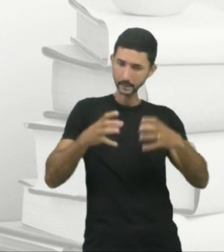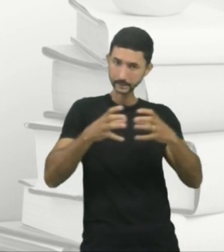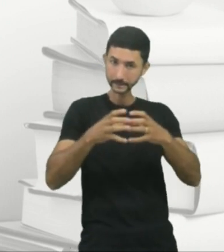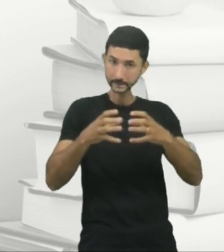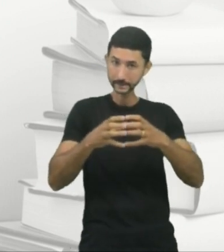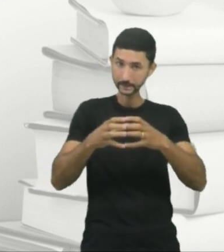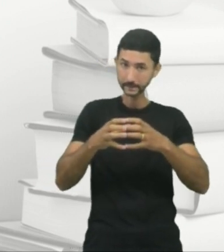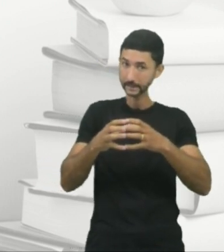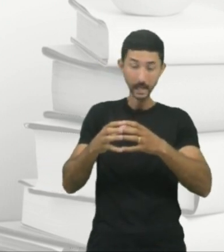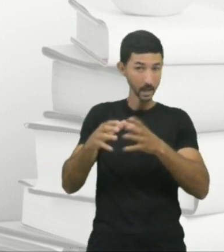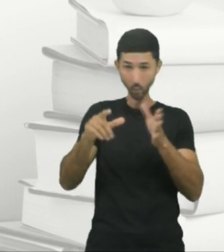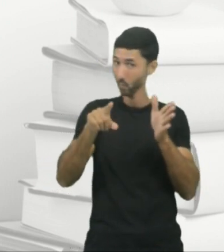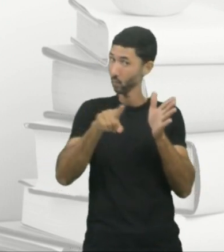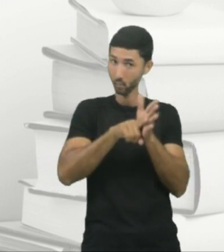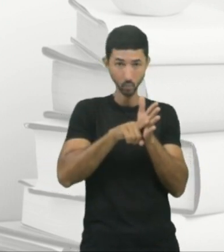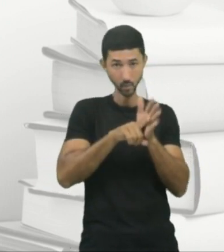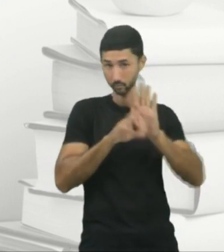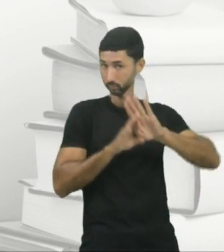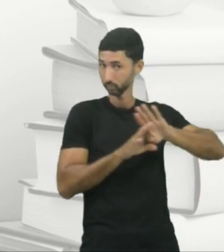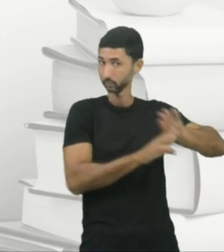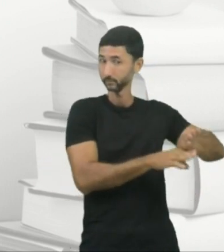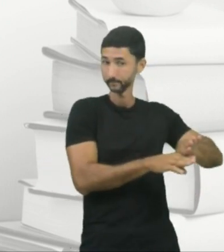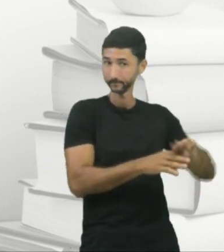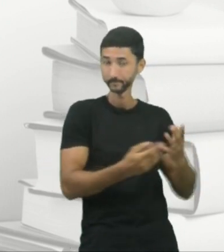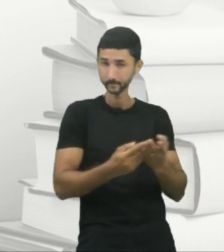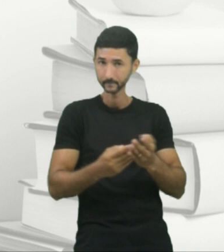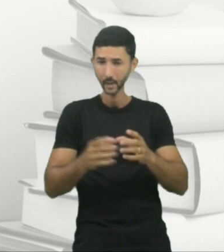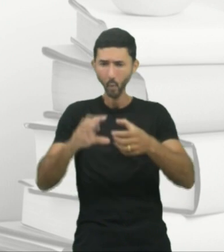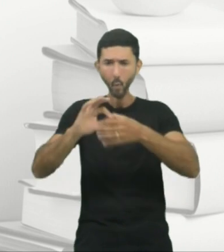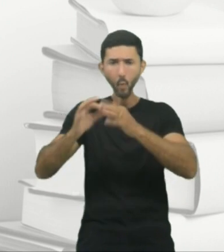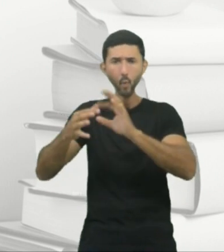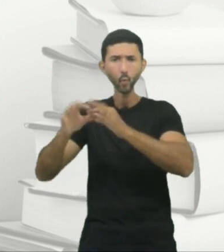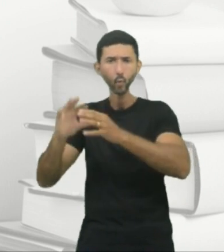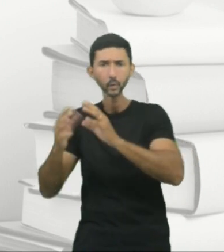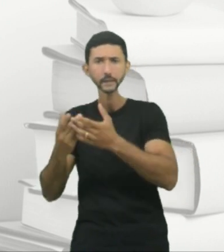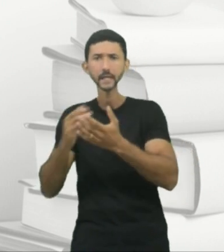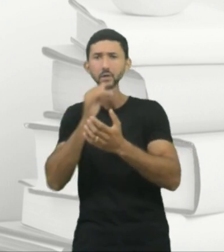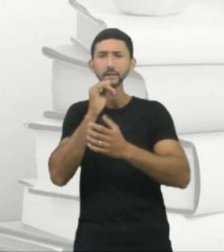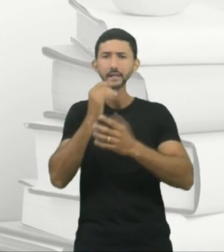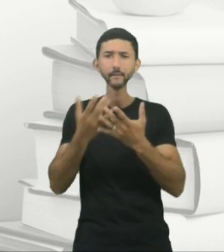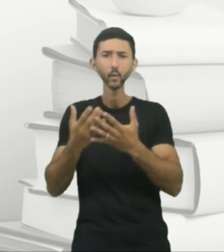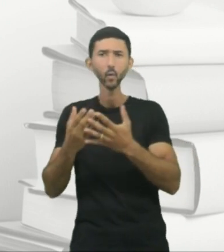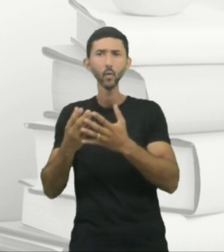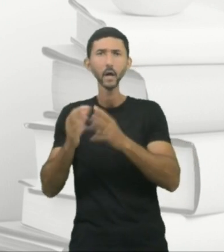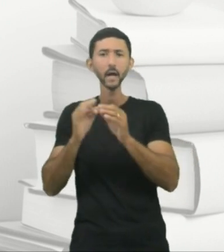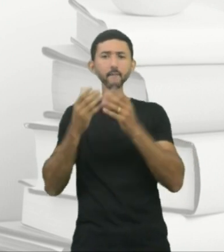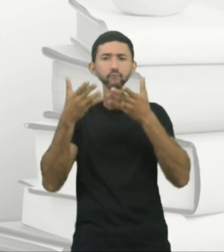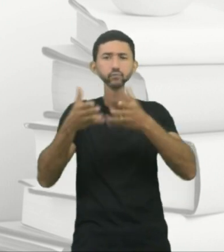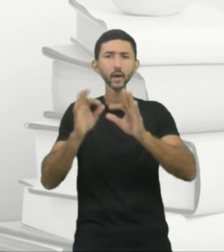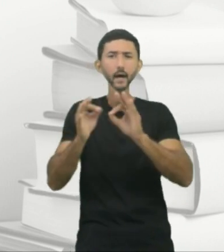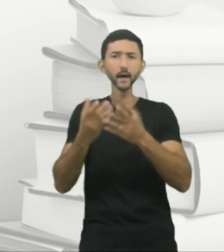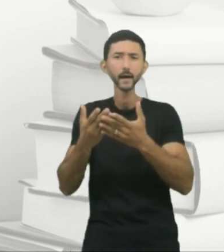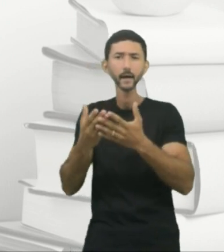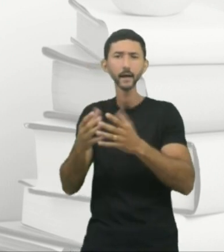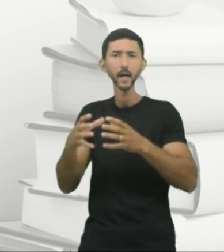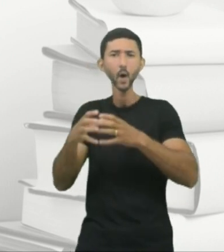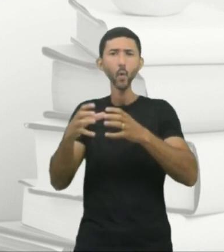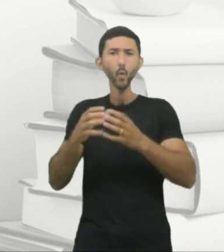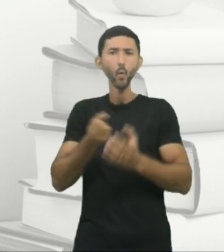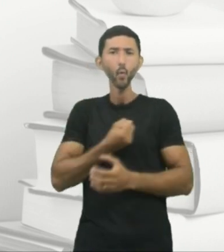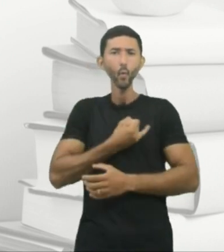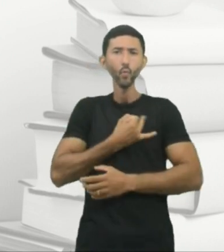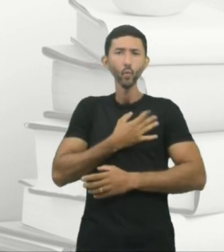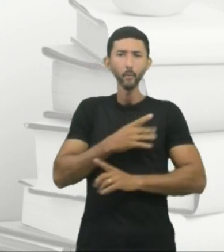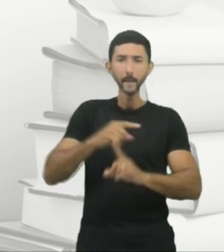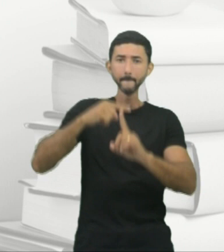inteiros não negativos. Em alguns contextos, número natural é definido como um número